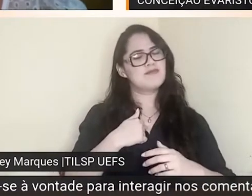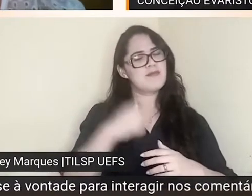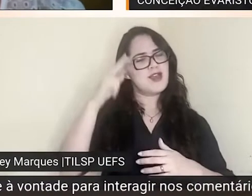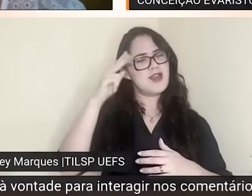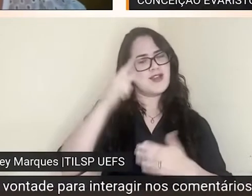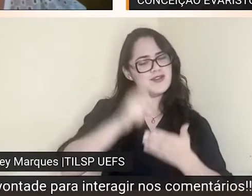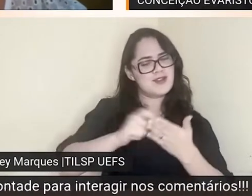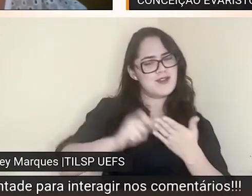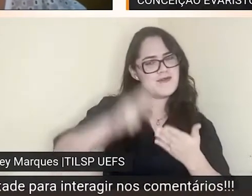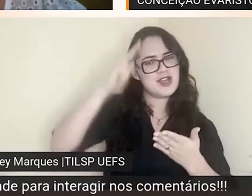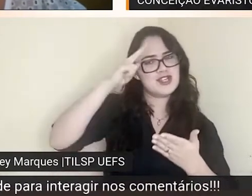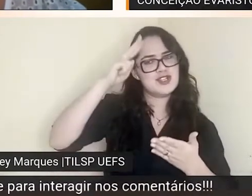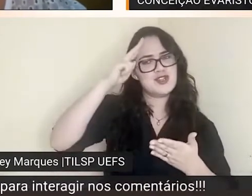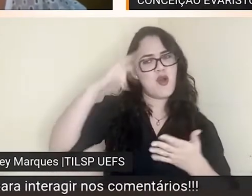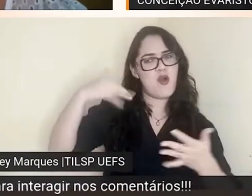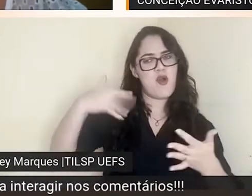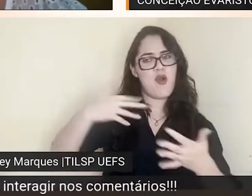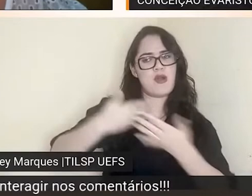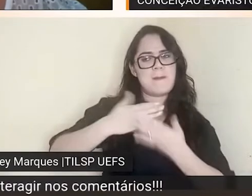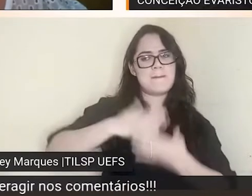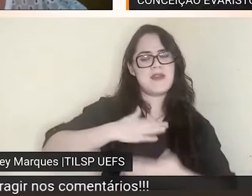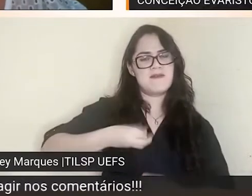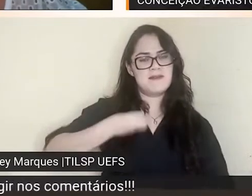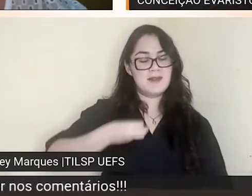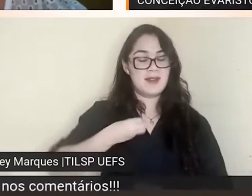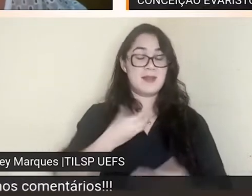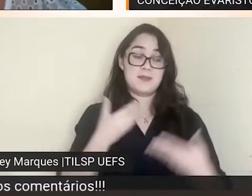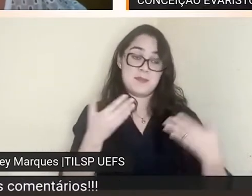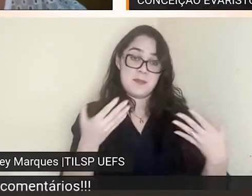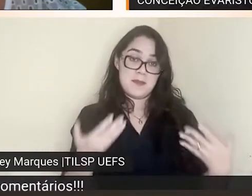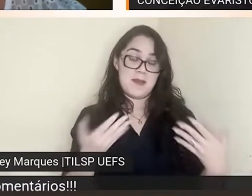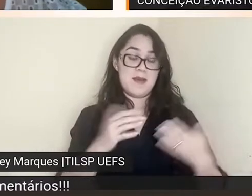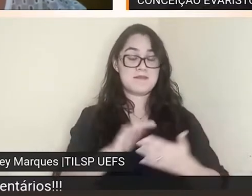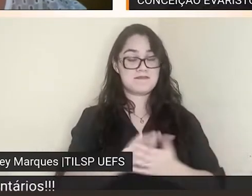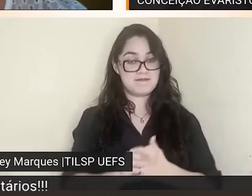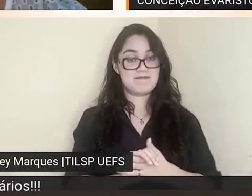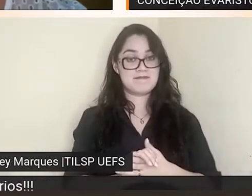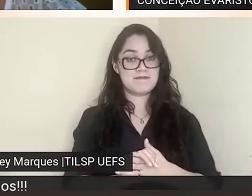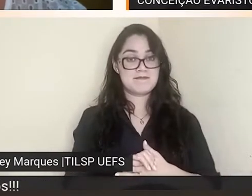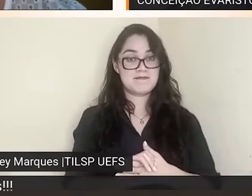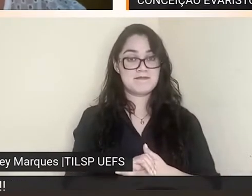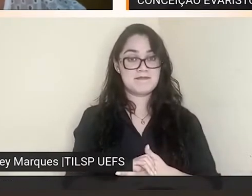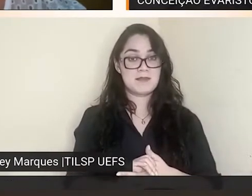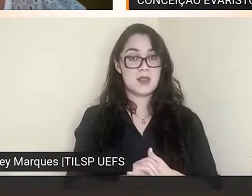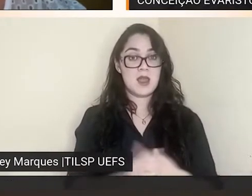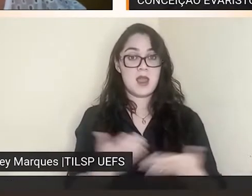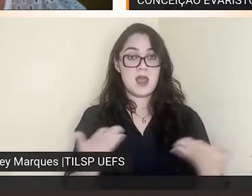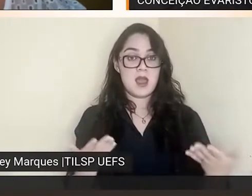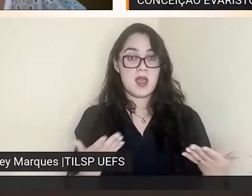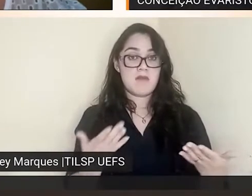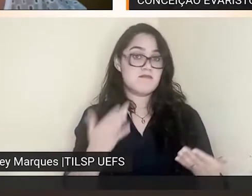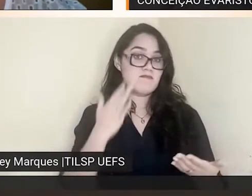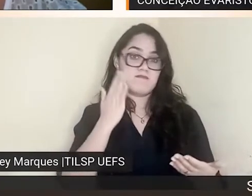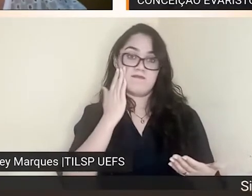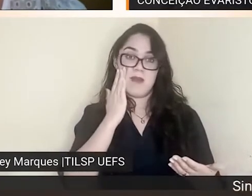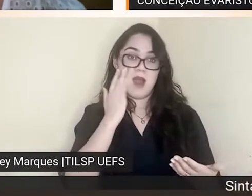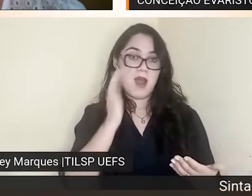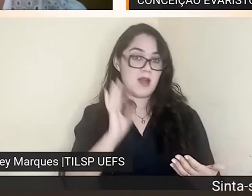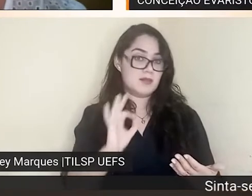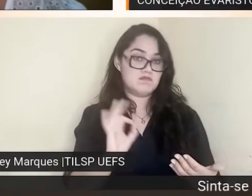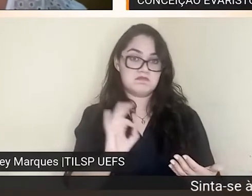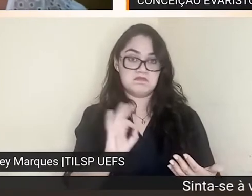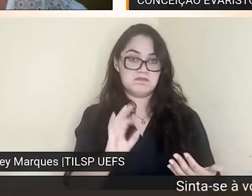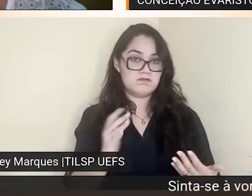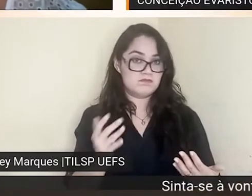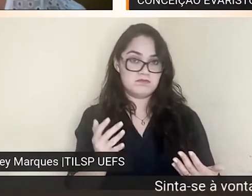uma autobiografia, mas a minha presunção não chegou ainda